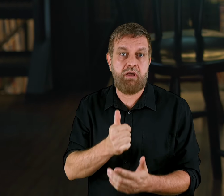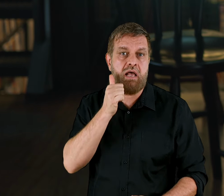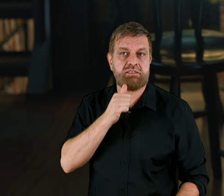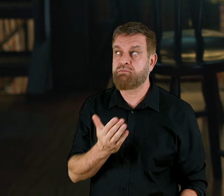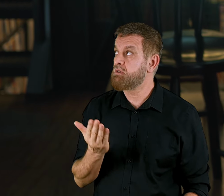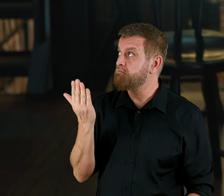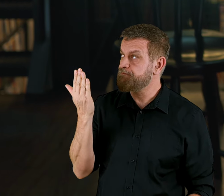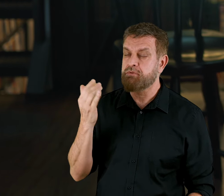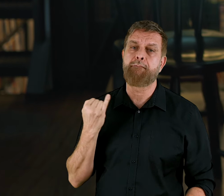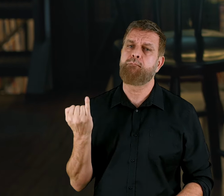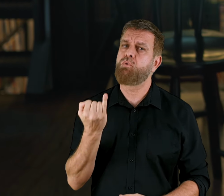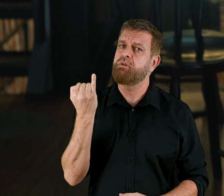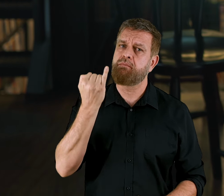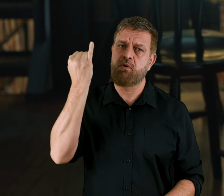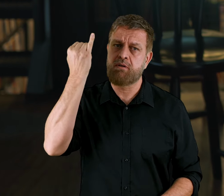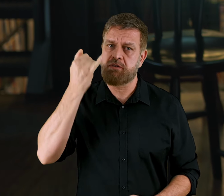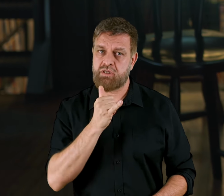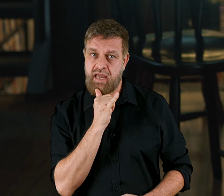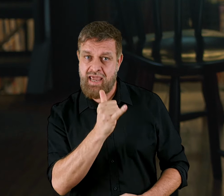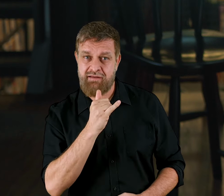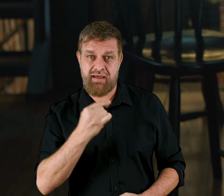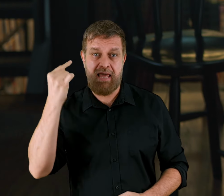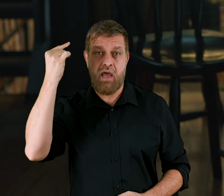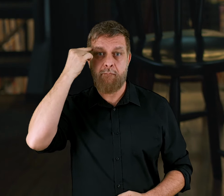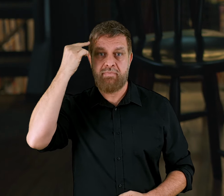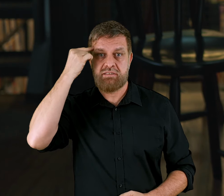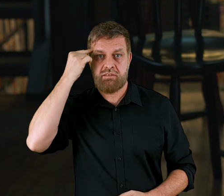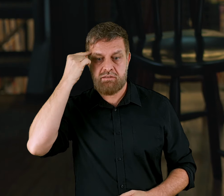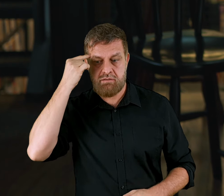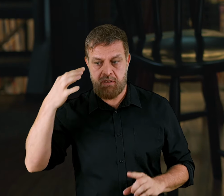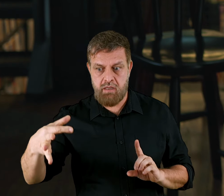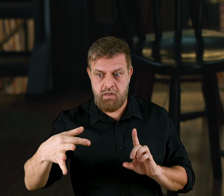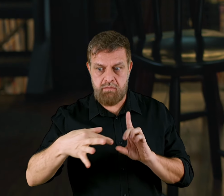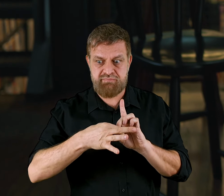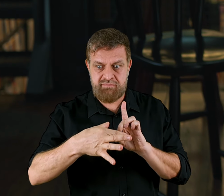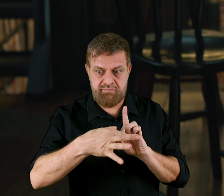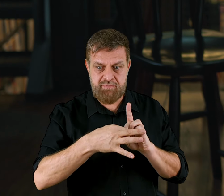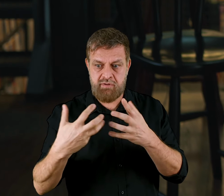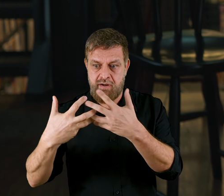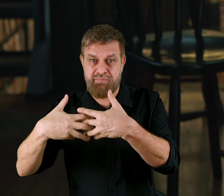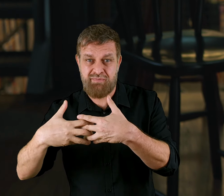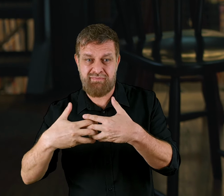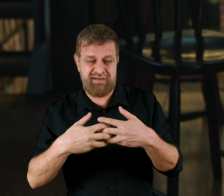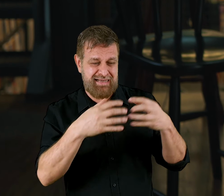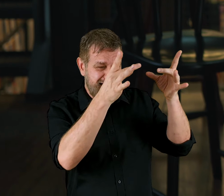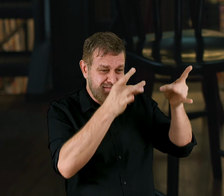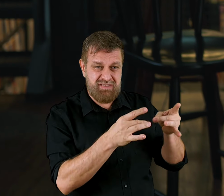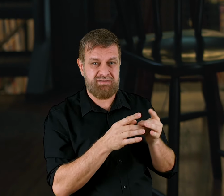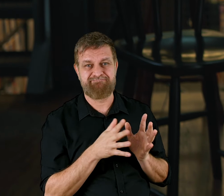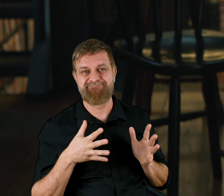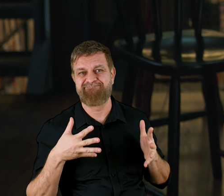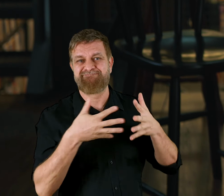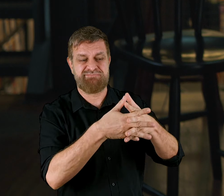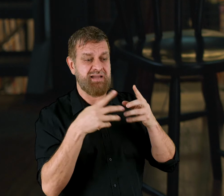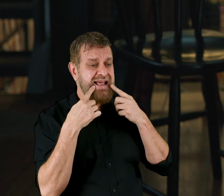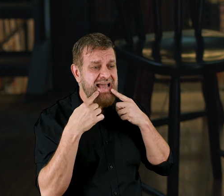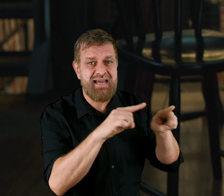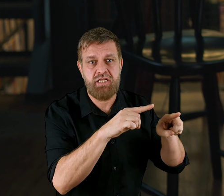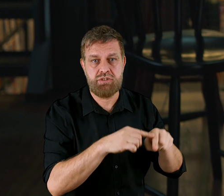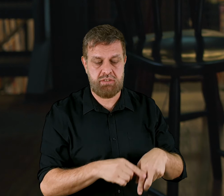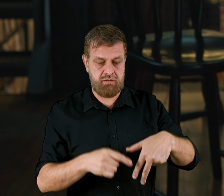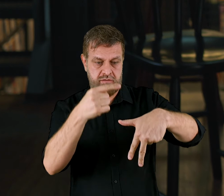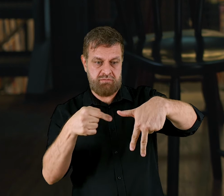autora muito importante para mim, ela fala de um pensamento compostista. Ela é uma crítica do especismo, né? Ela, de descentralização do ser